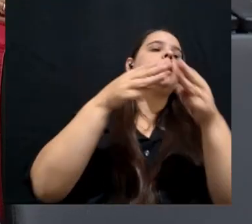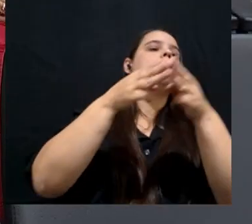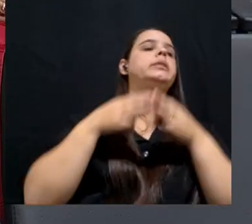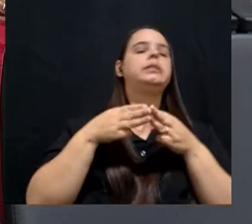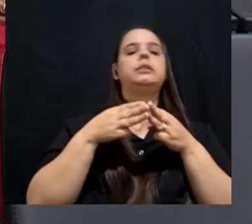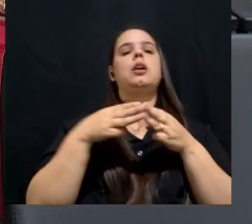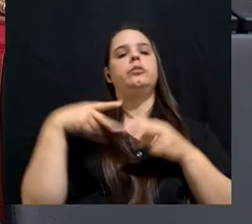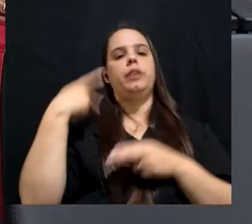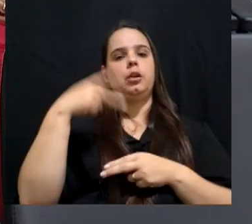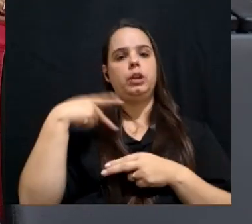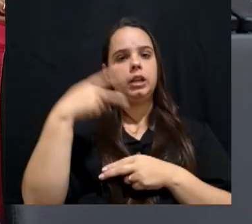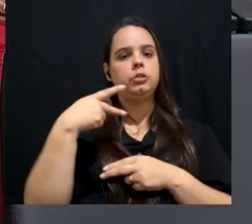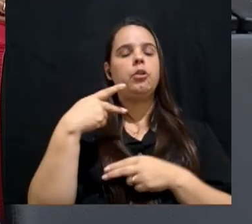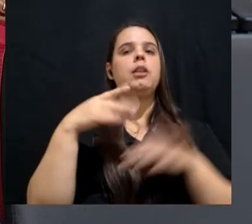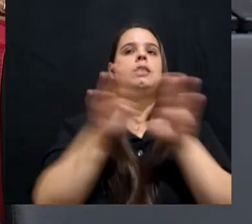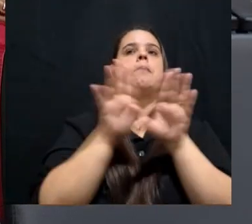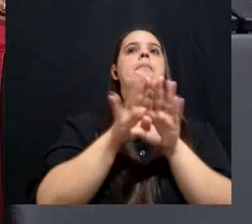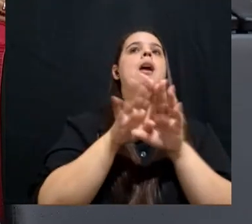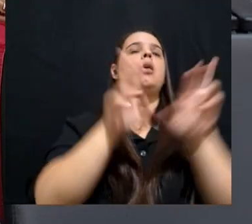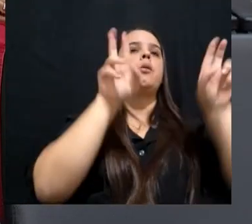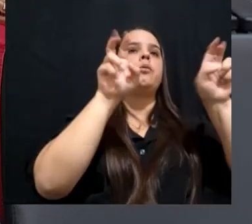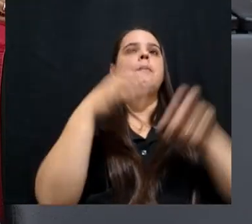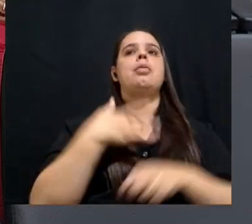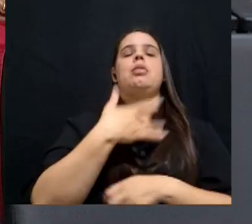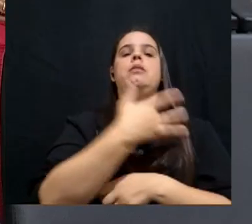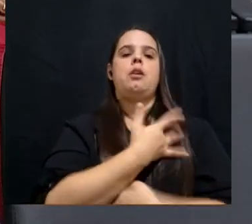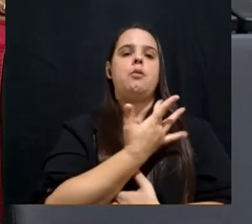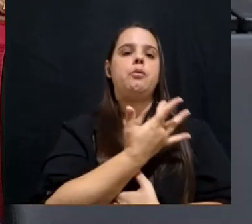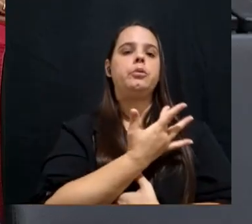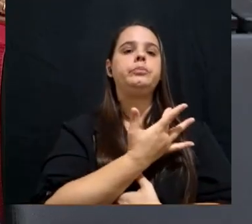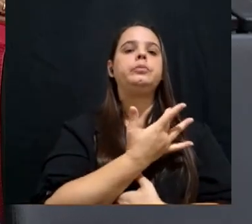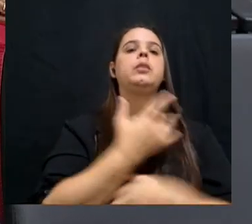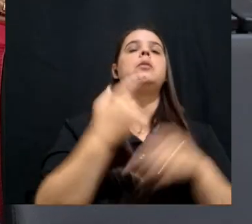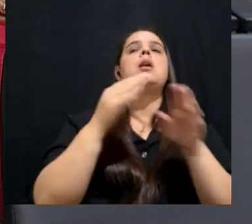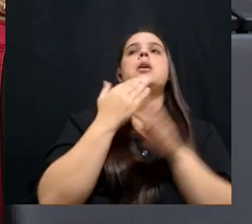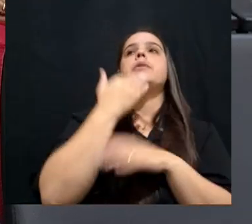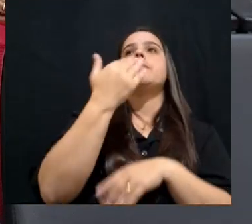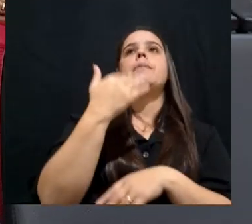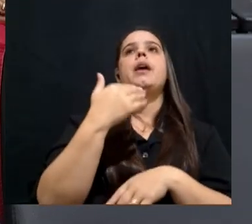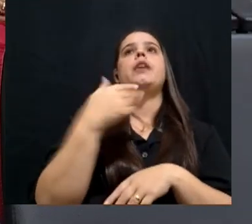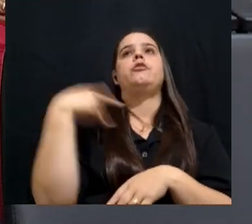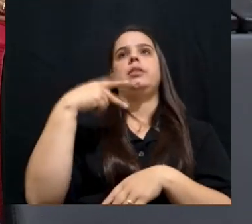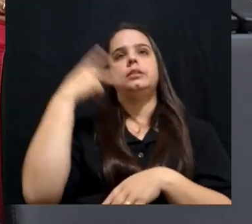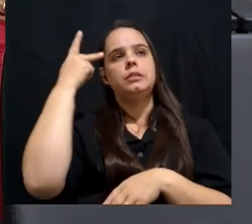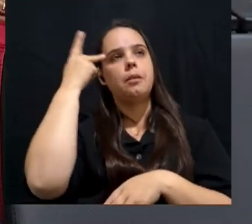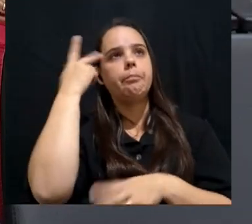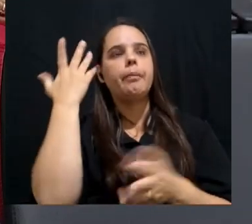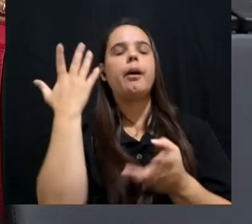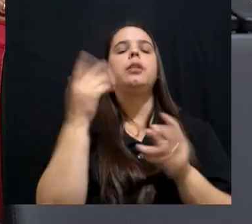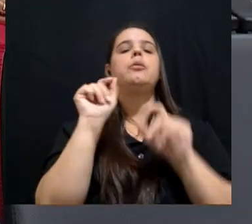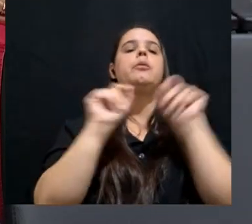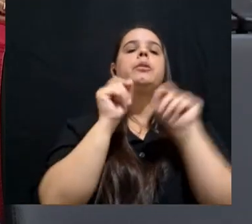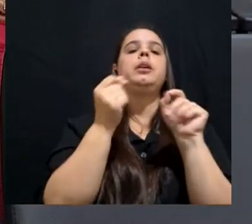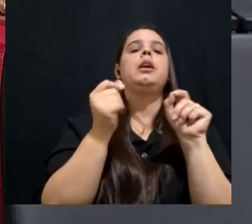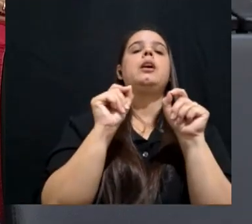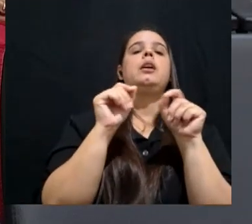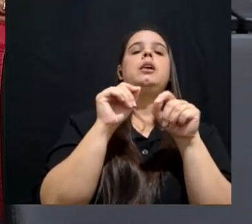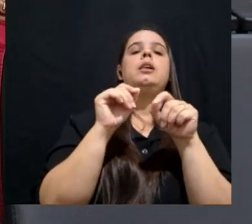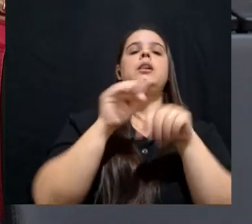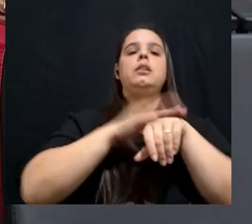de saúde, que apela ao senhor governador do estado de São Paulo também para que determine aí a realização de